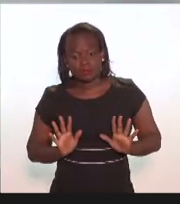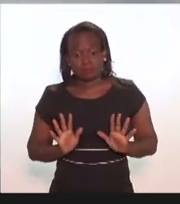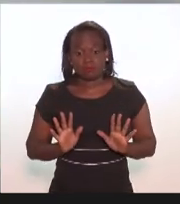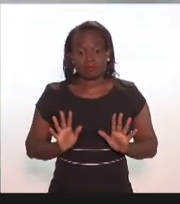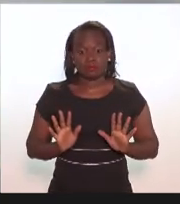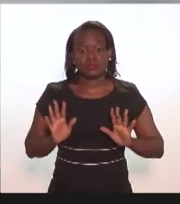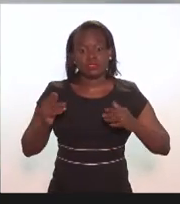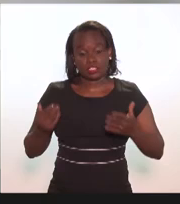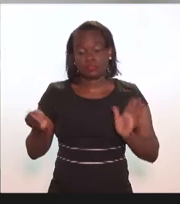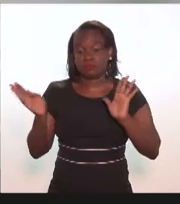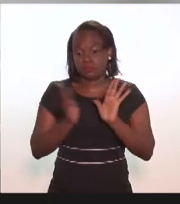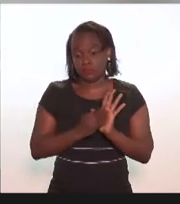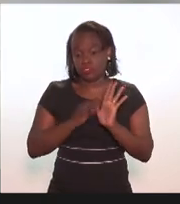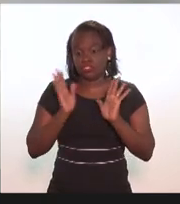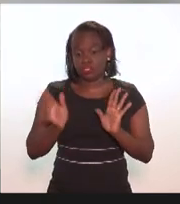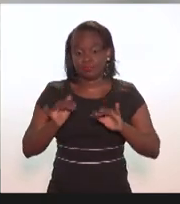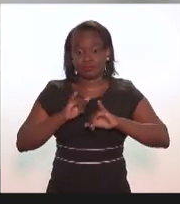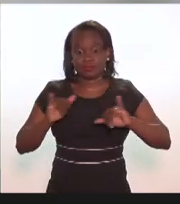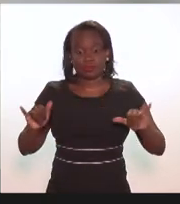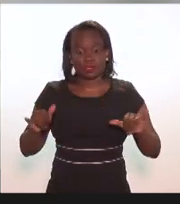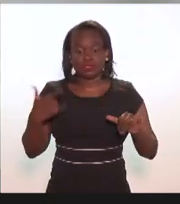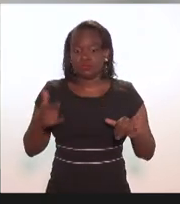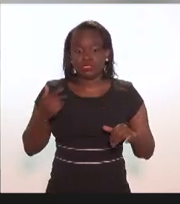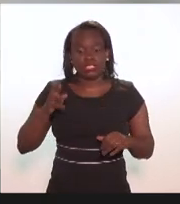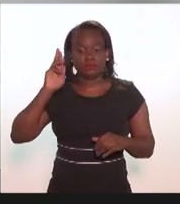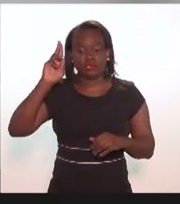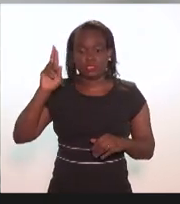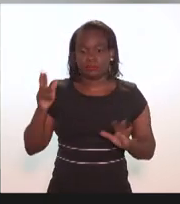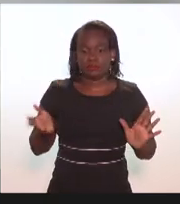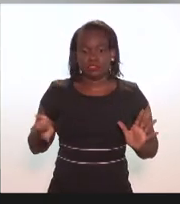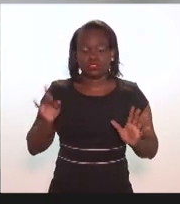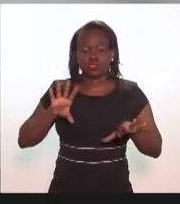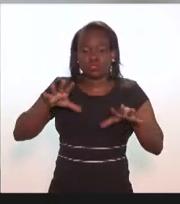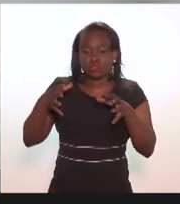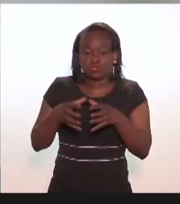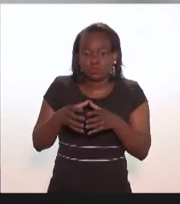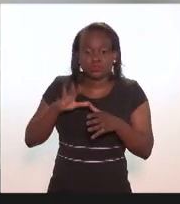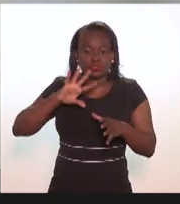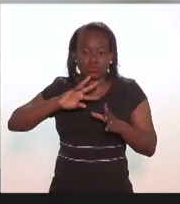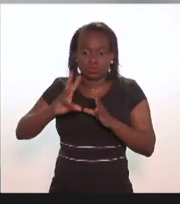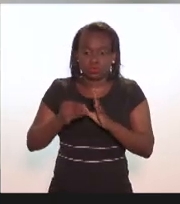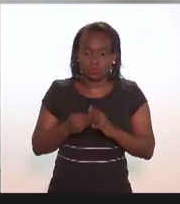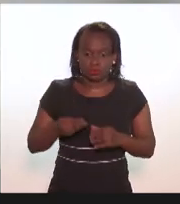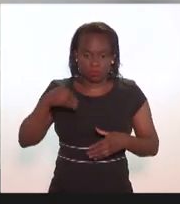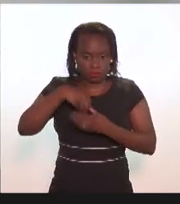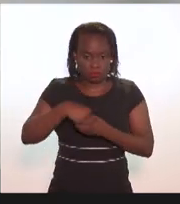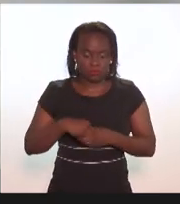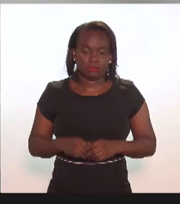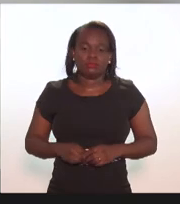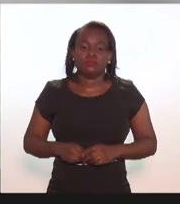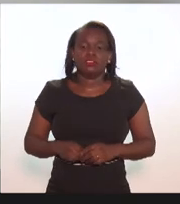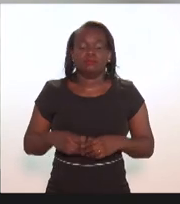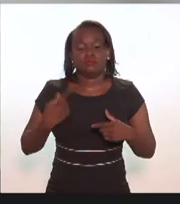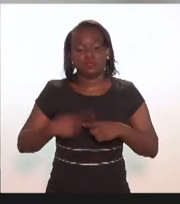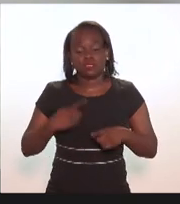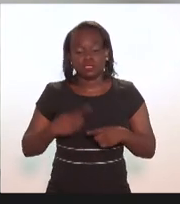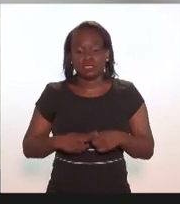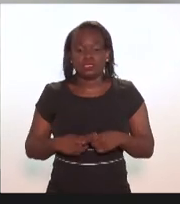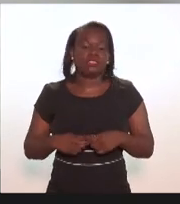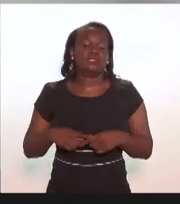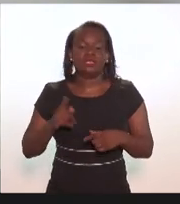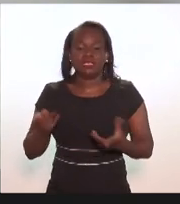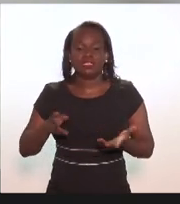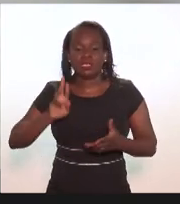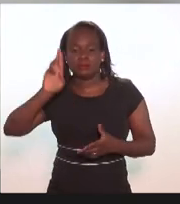está publicado, mas não terá representante, será a comissão inteira. A comissão inteira. Porque esse negócio